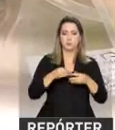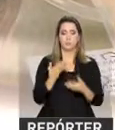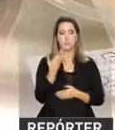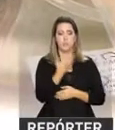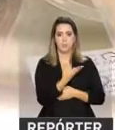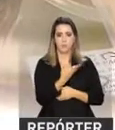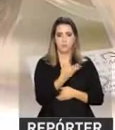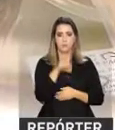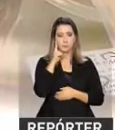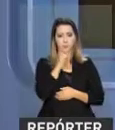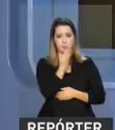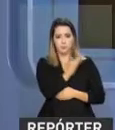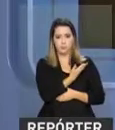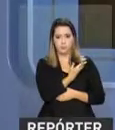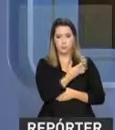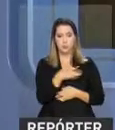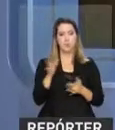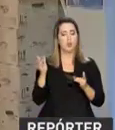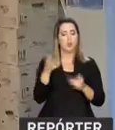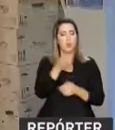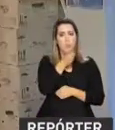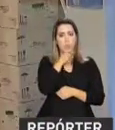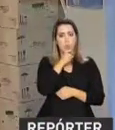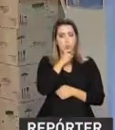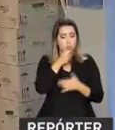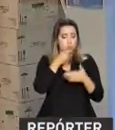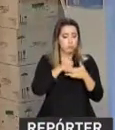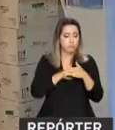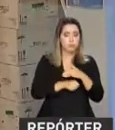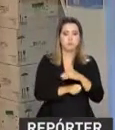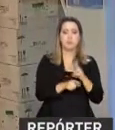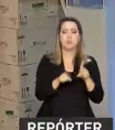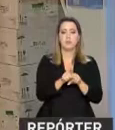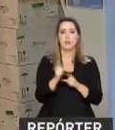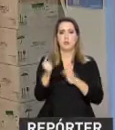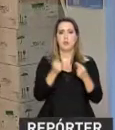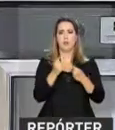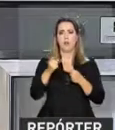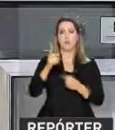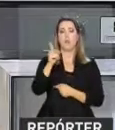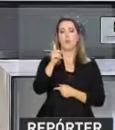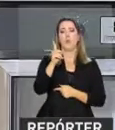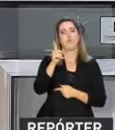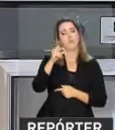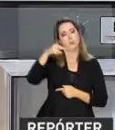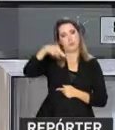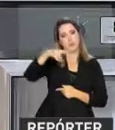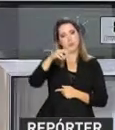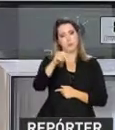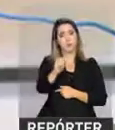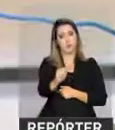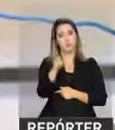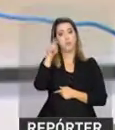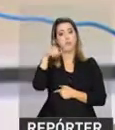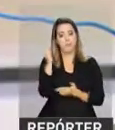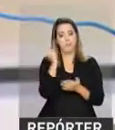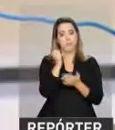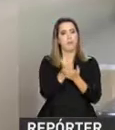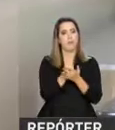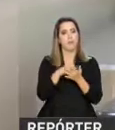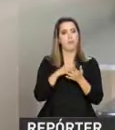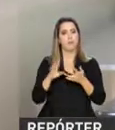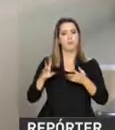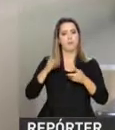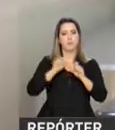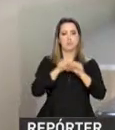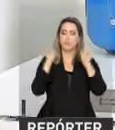de sangue do cordão umbilical ficam congeladas e as informações genéticas de cada uma delas são registradas em um arquivo interligado